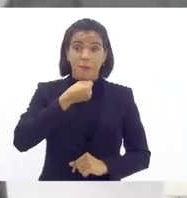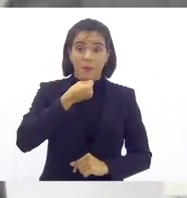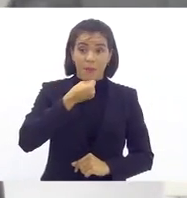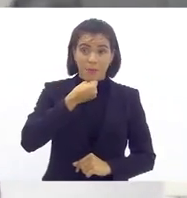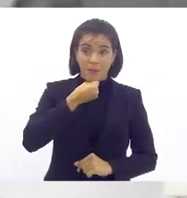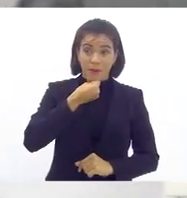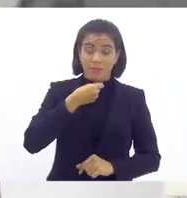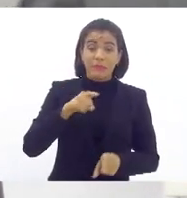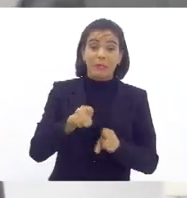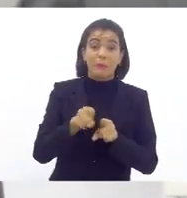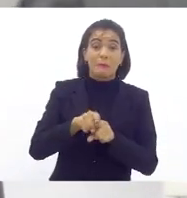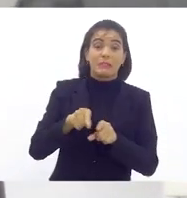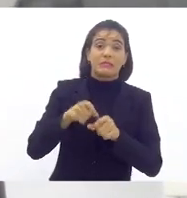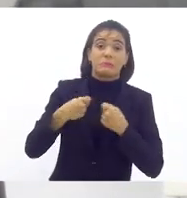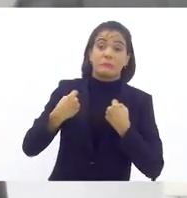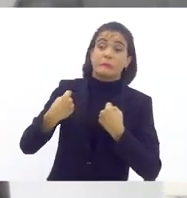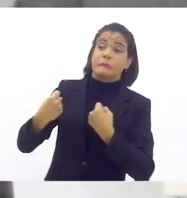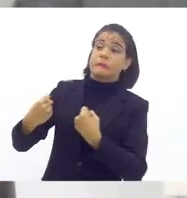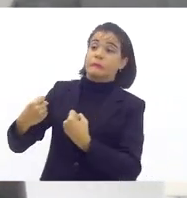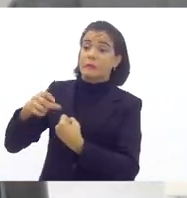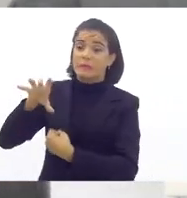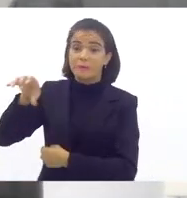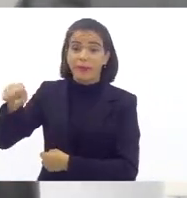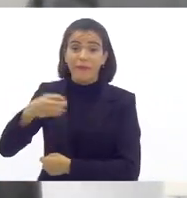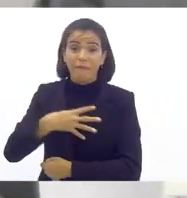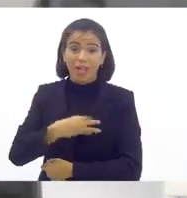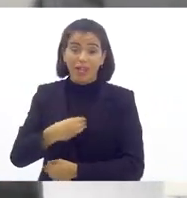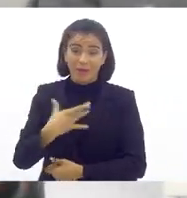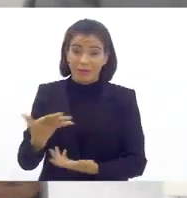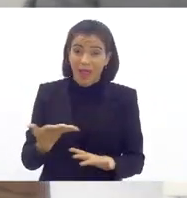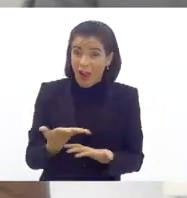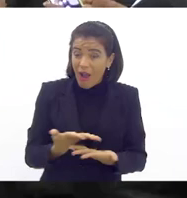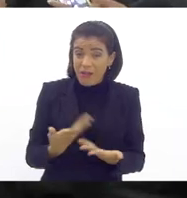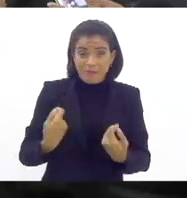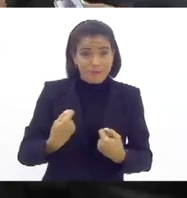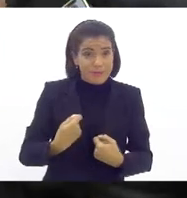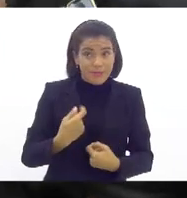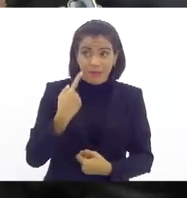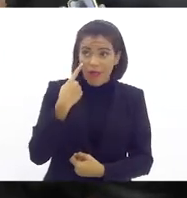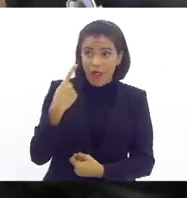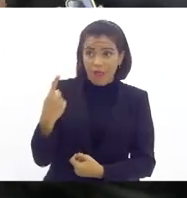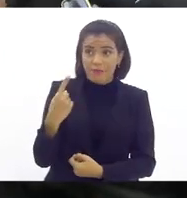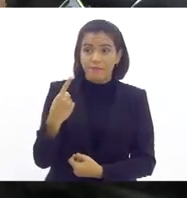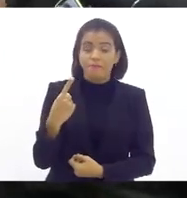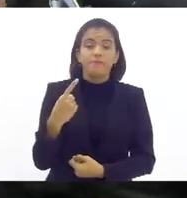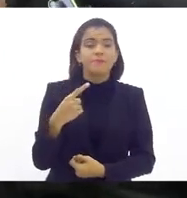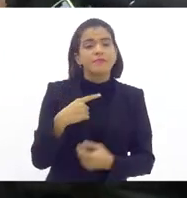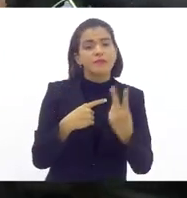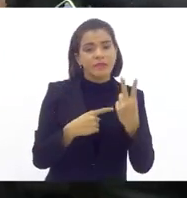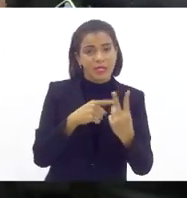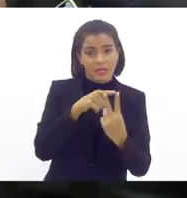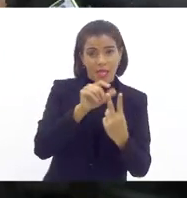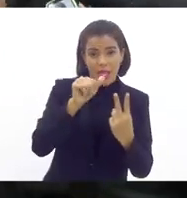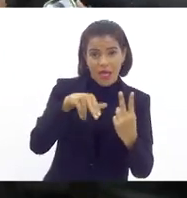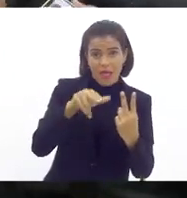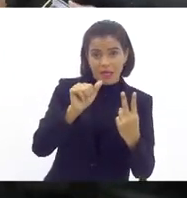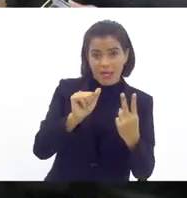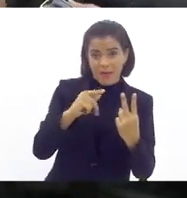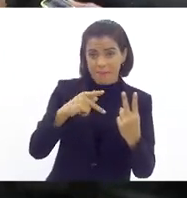que pegar os filhos na escola, então tem que falar logo, depois a gente tem que ouvir o nosso... Isso, vamos lá. Temos aqui a Ana Paula,